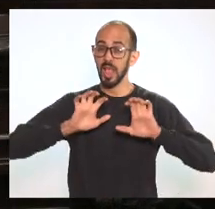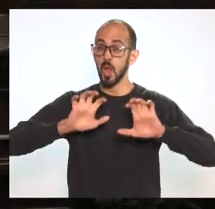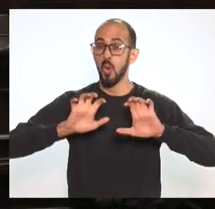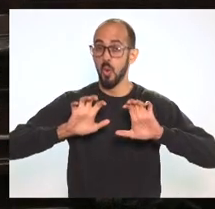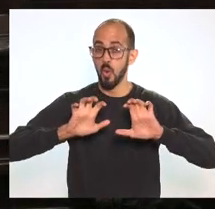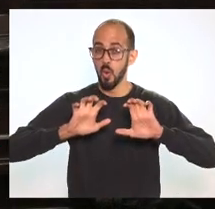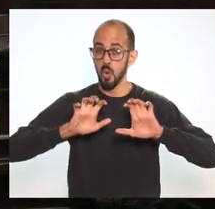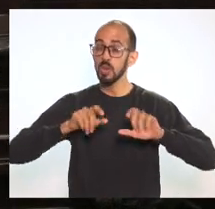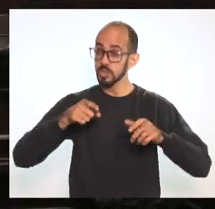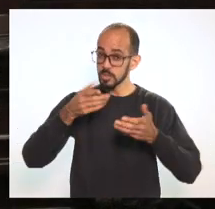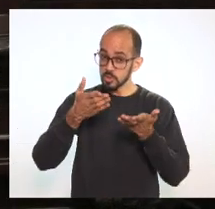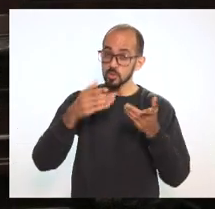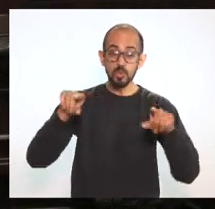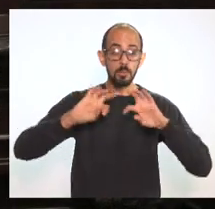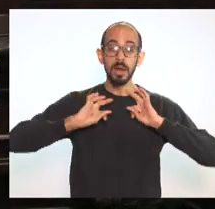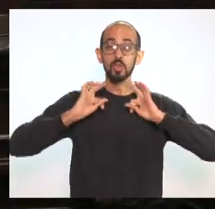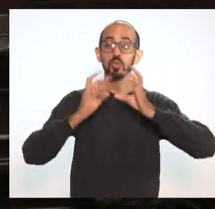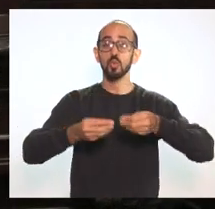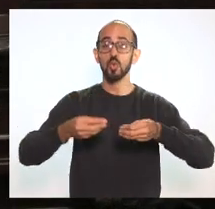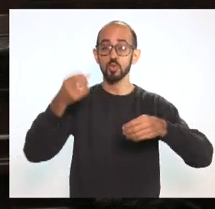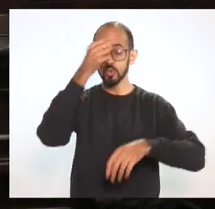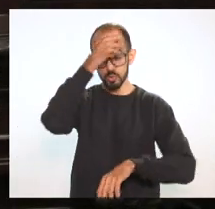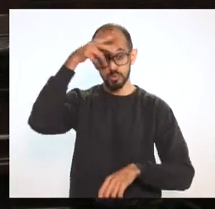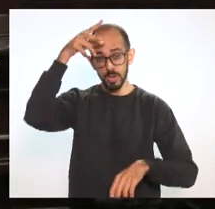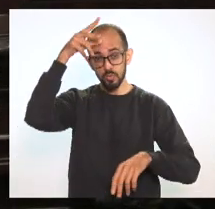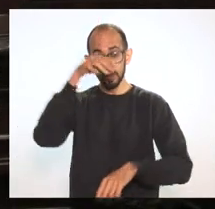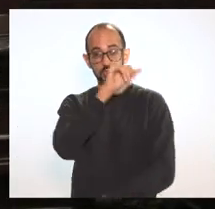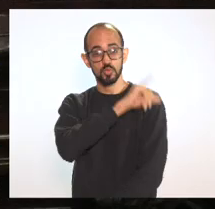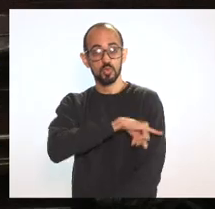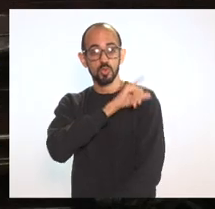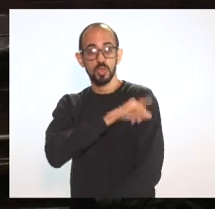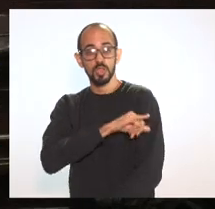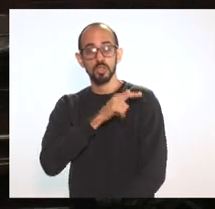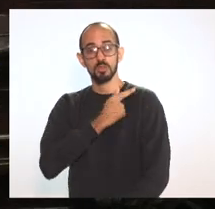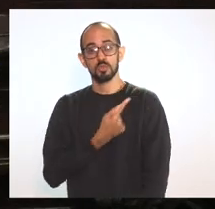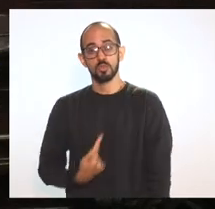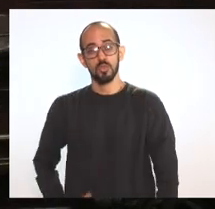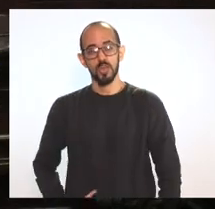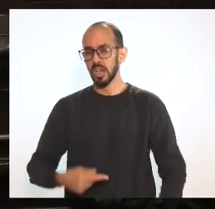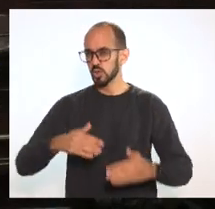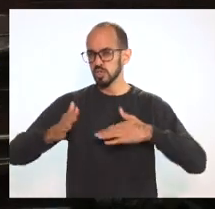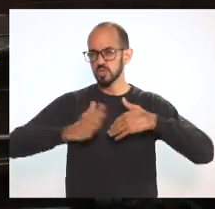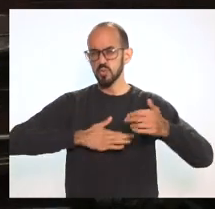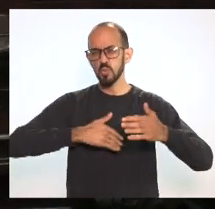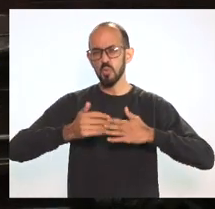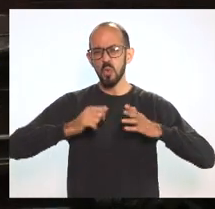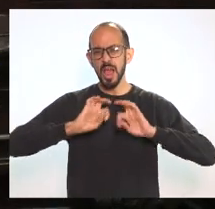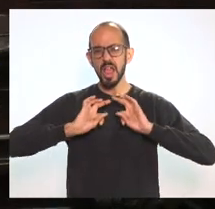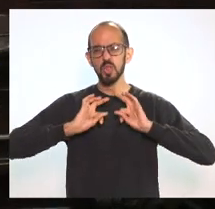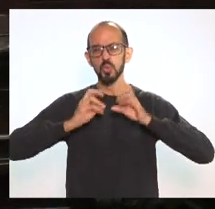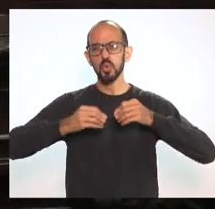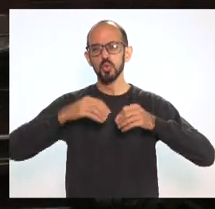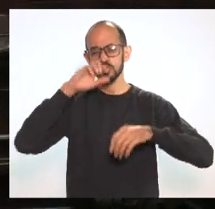para os outros prefeitos do estado do Rio de Janeiro, para os governadores, para os prefeitos de todo o Brasil.